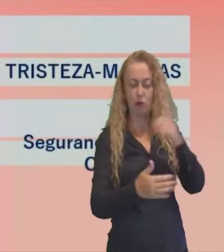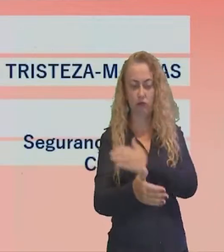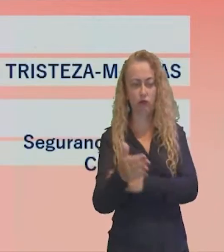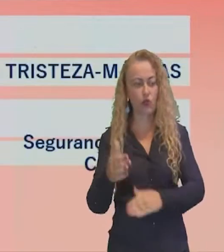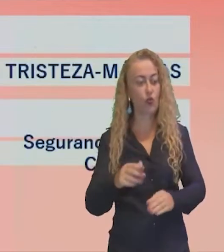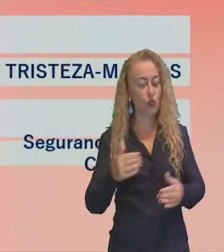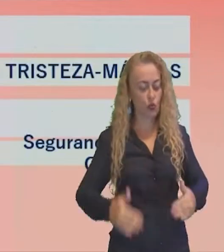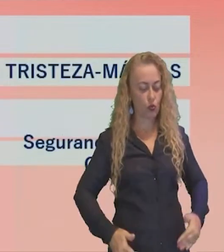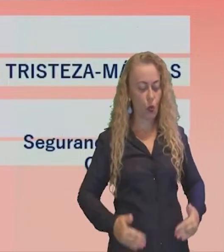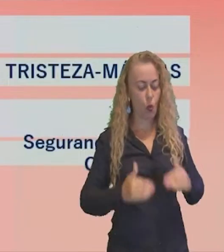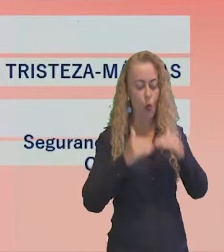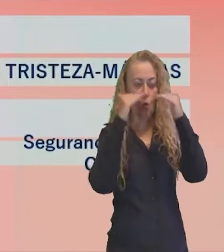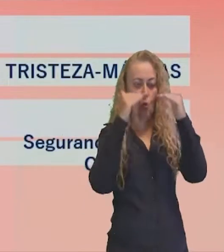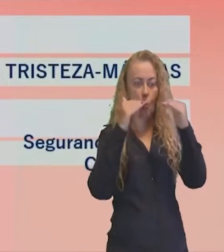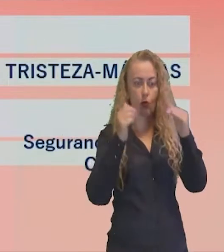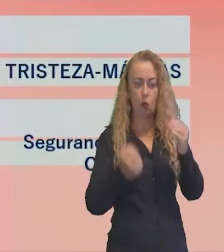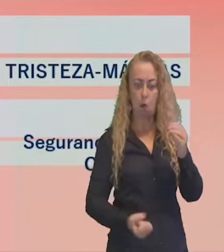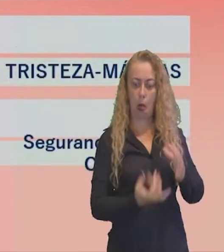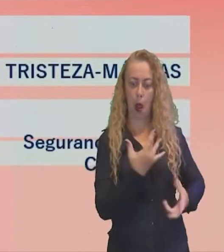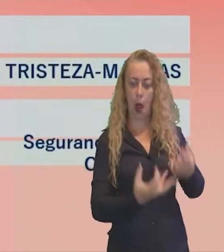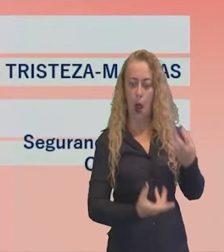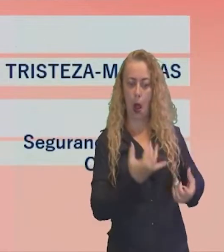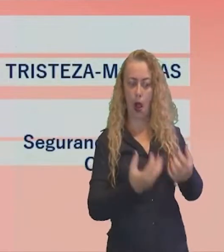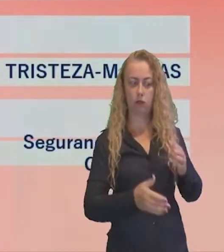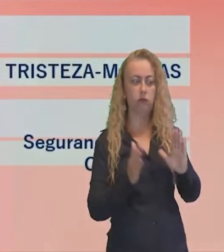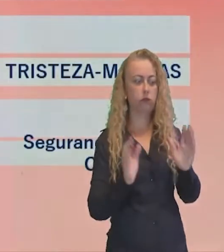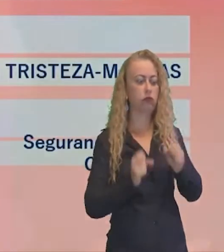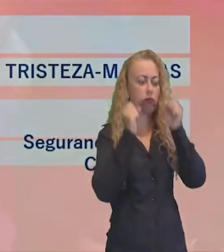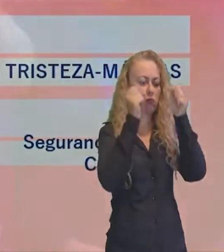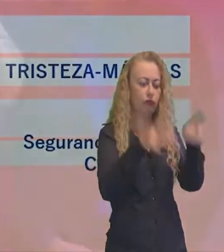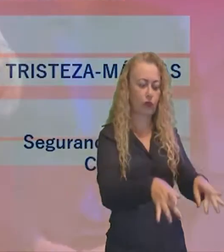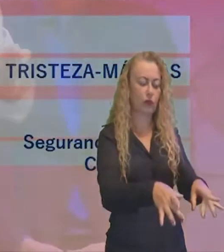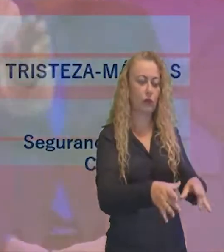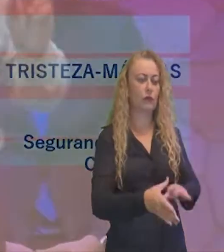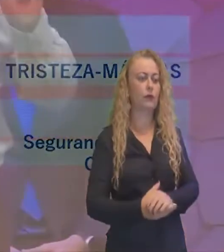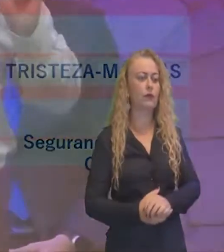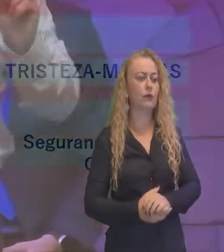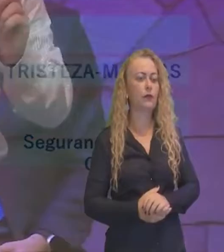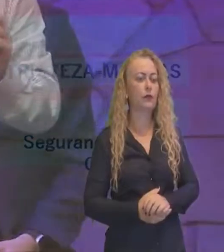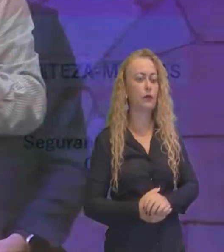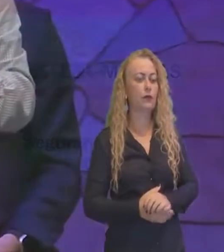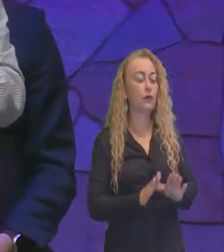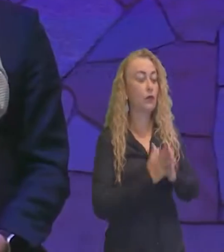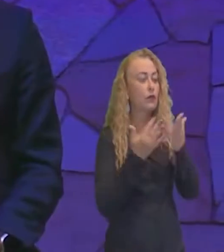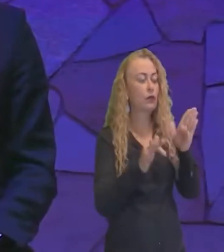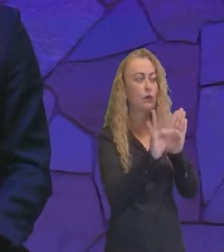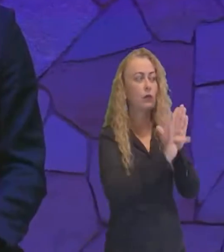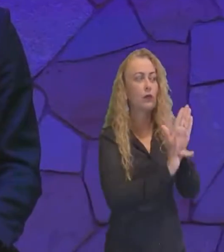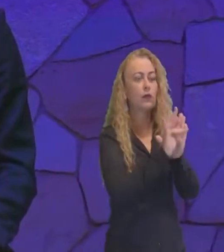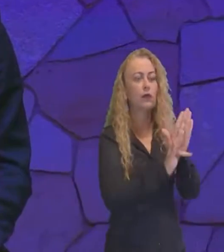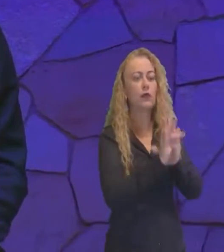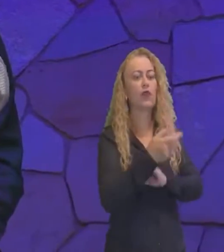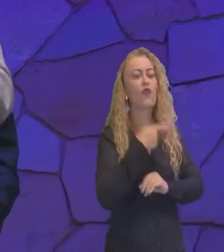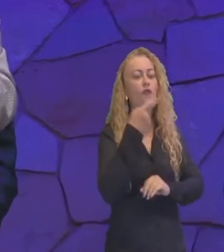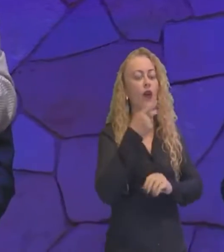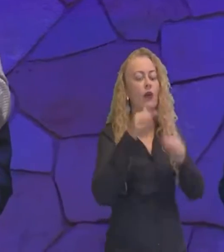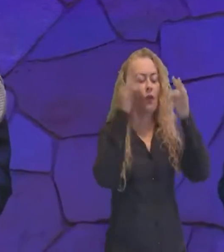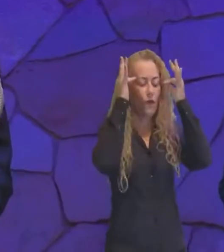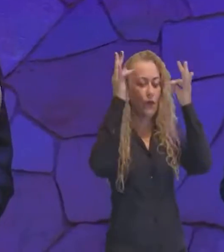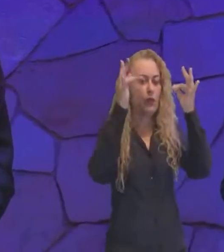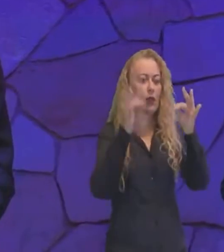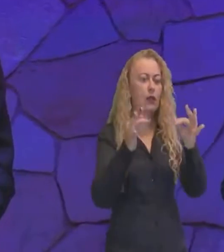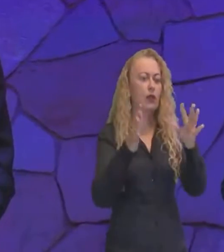teu corpo lançado no inferno. Esse é um dos textos que fala sobre a